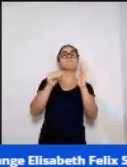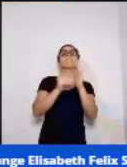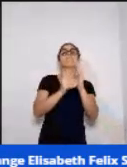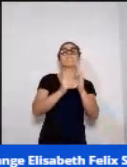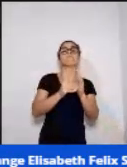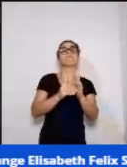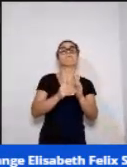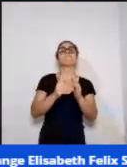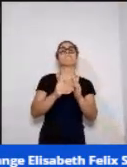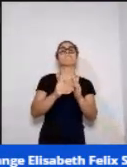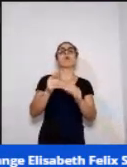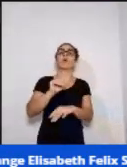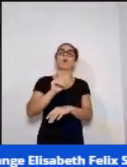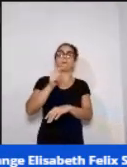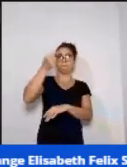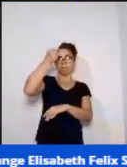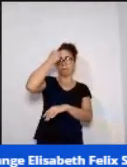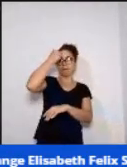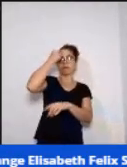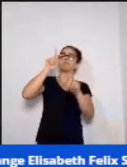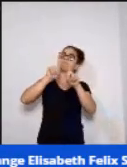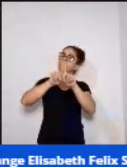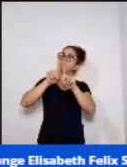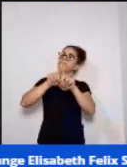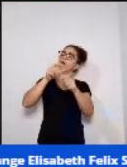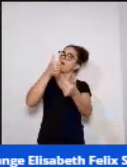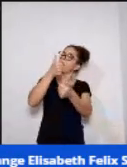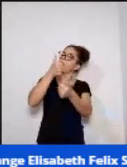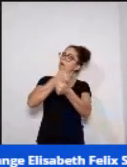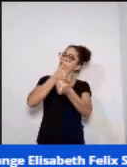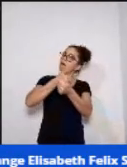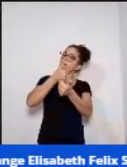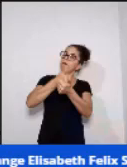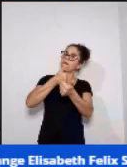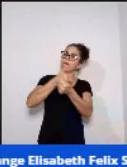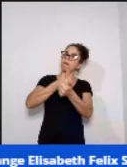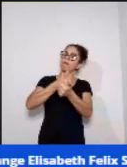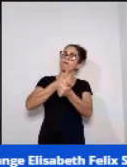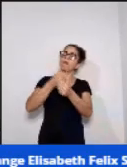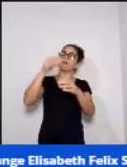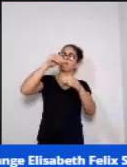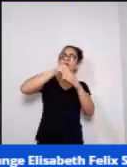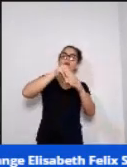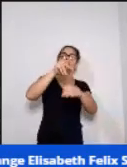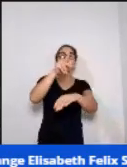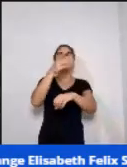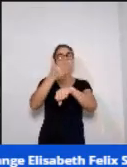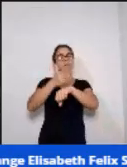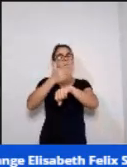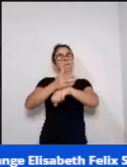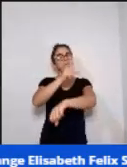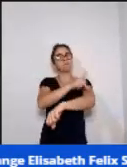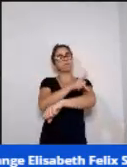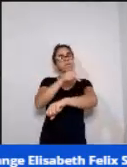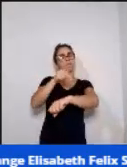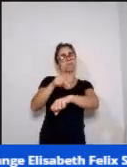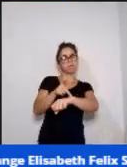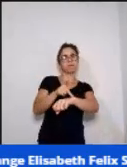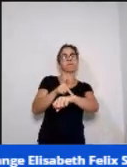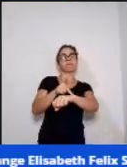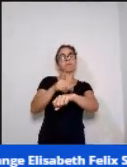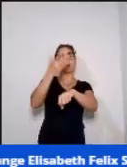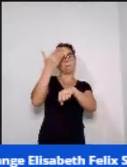deixar também de refletir aqui, dentro dos desafios docentes, é o professor repensar suas